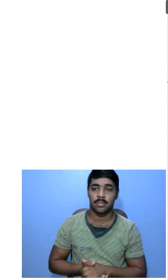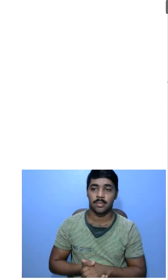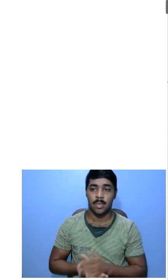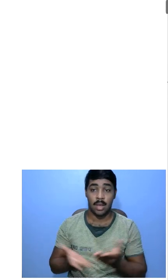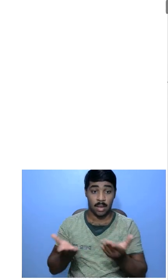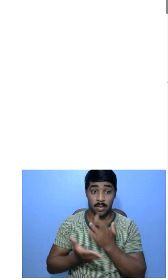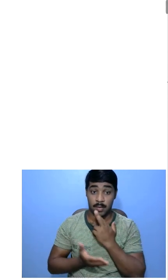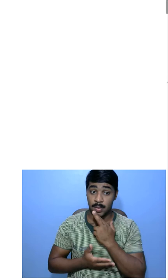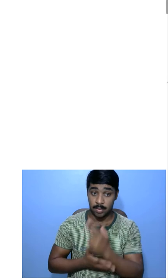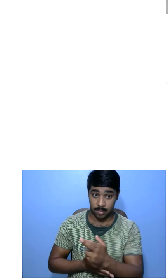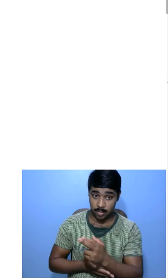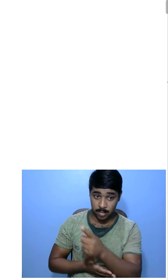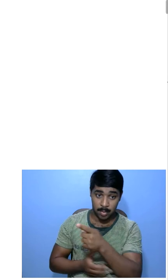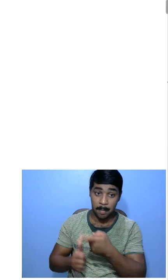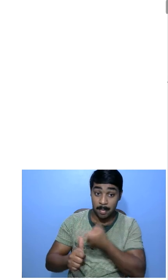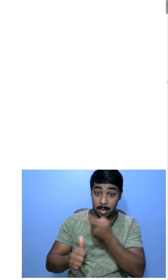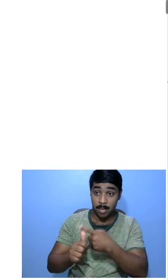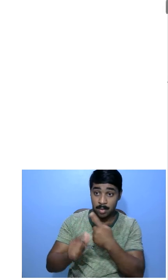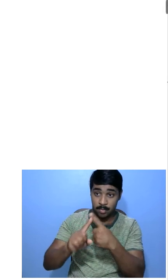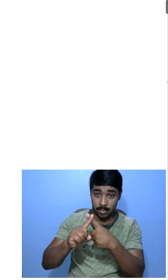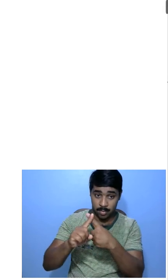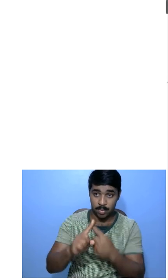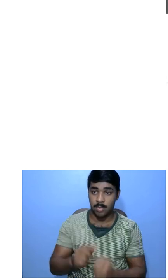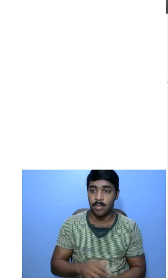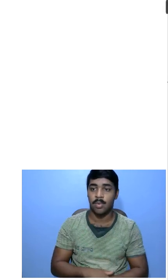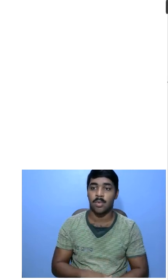Agora a multiplicação primeiro, 2 vezes 5 é 10,